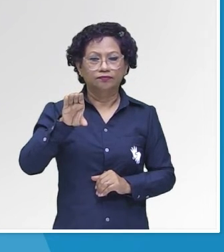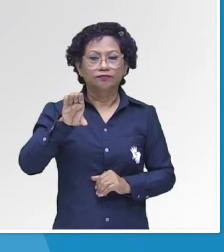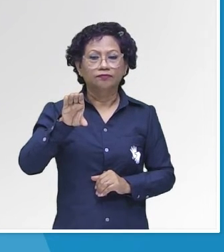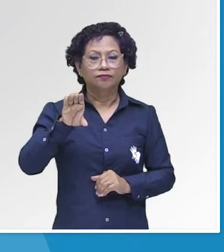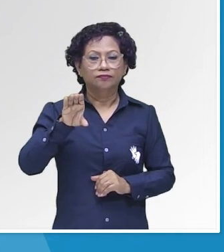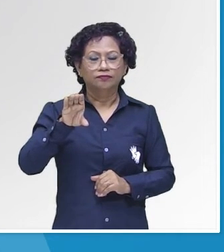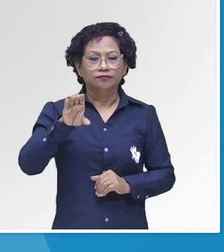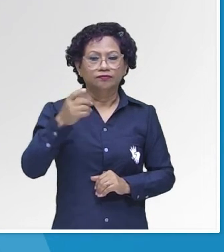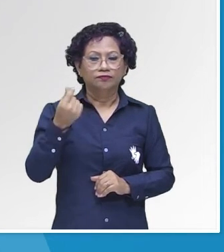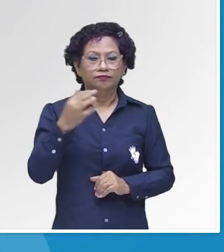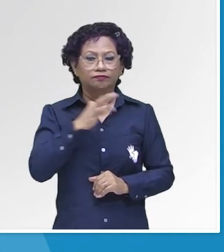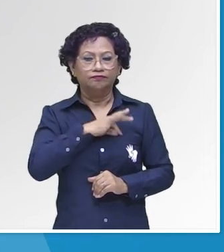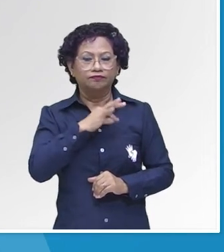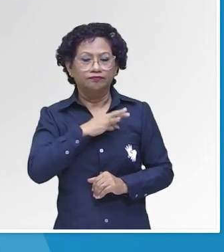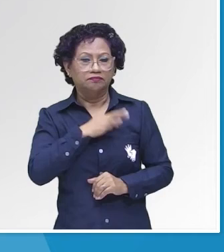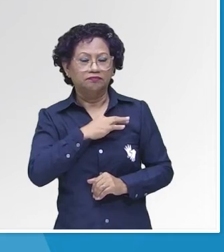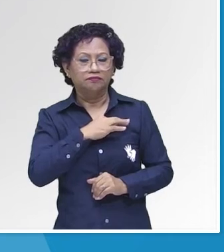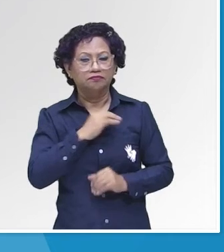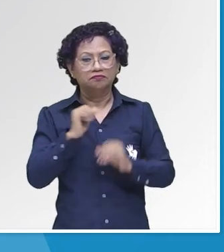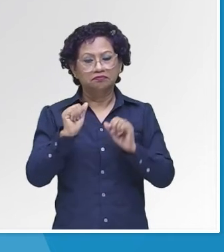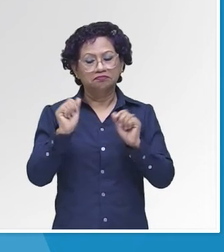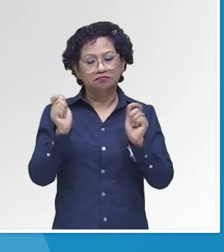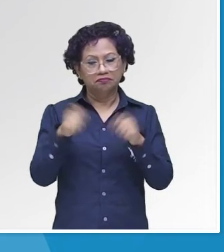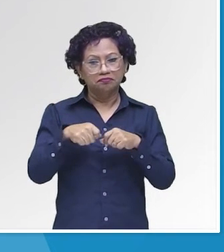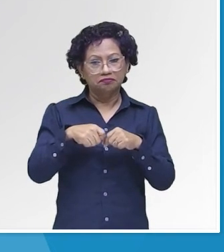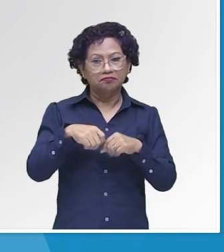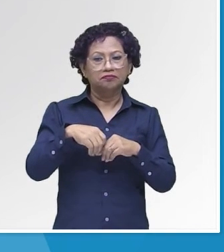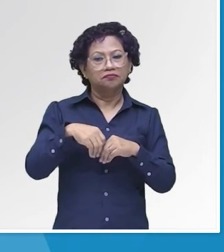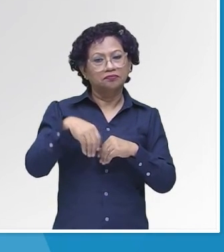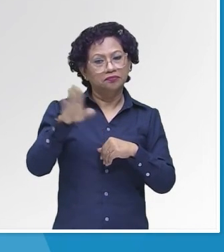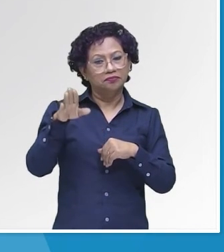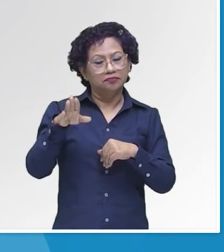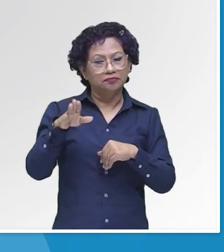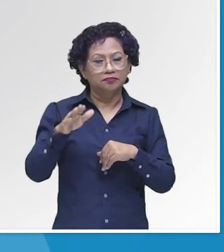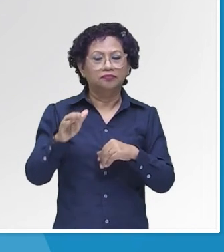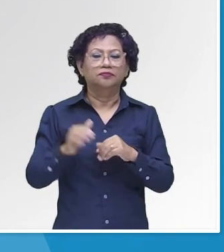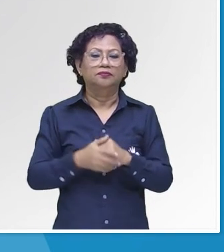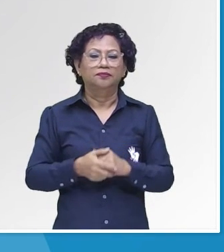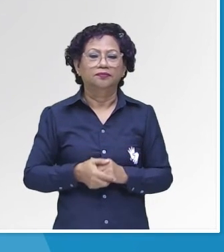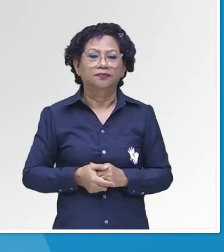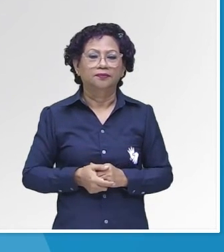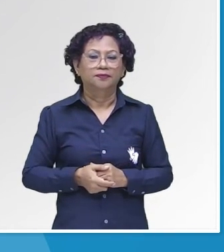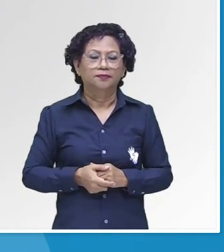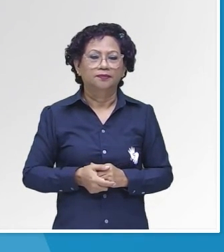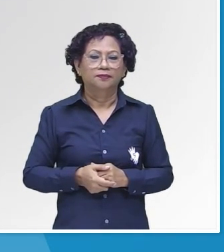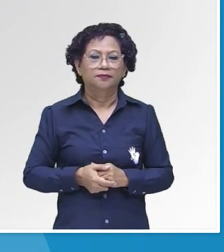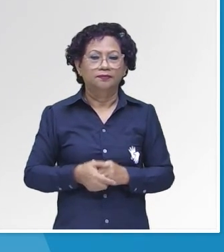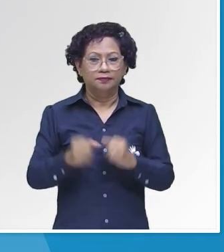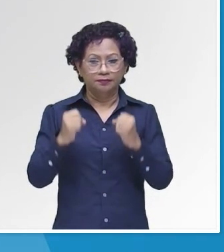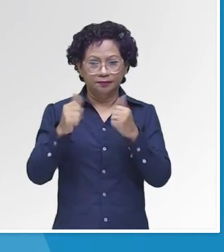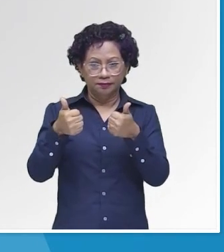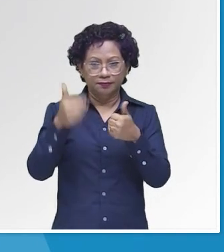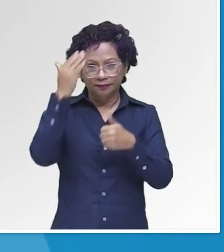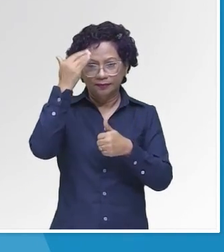tristes, mas podem ganhar mais, né? No grupo A e no grupo B, tá bom?